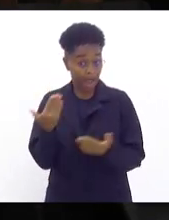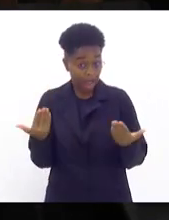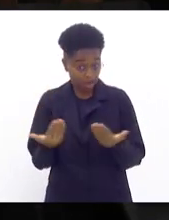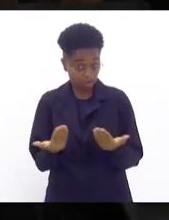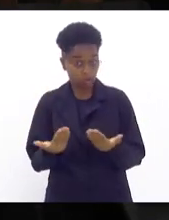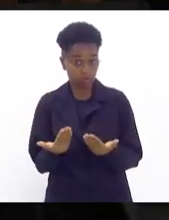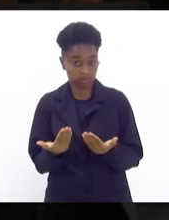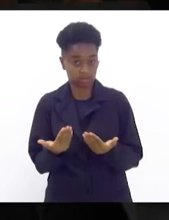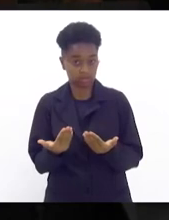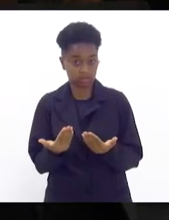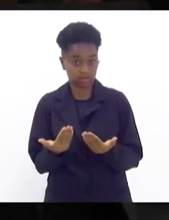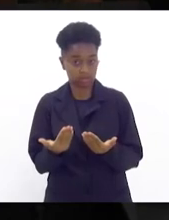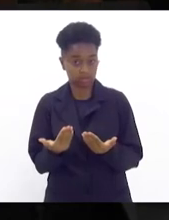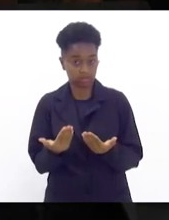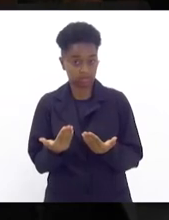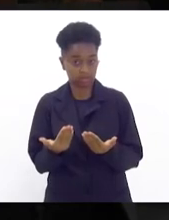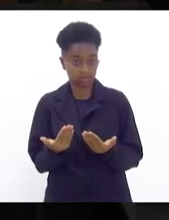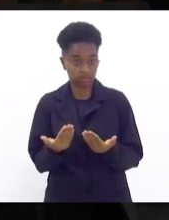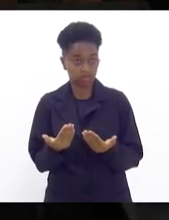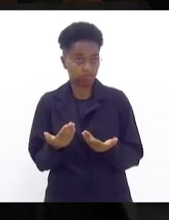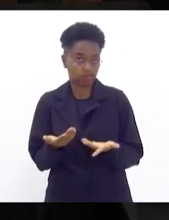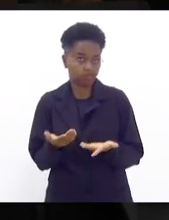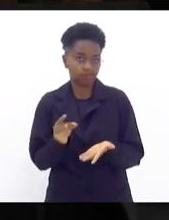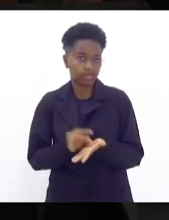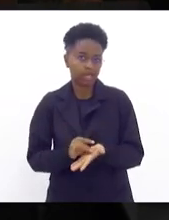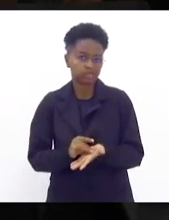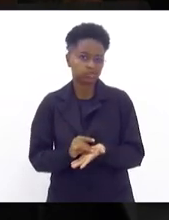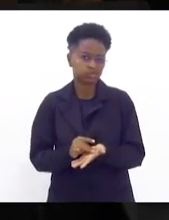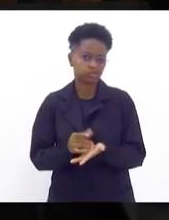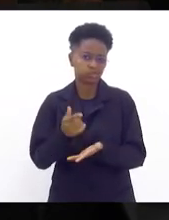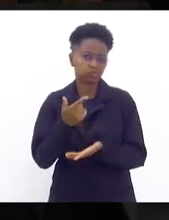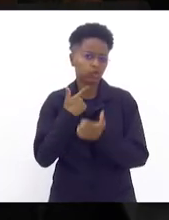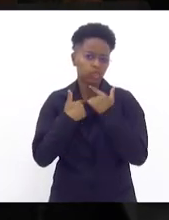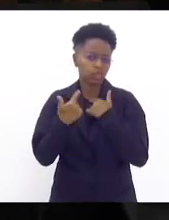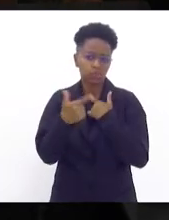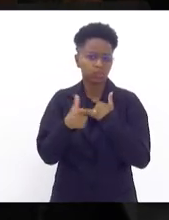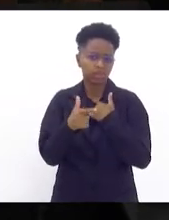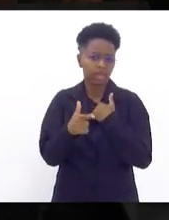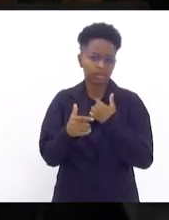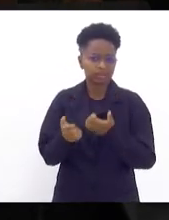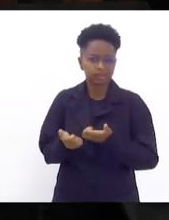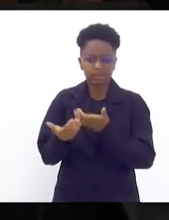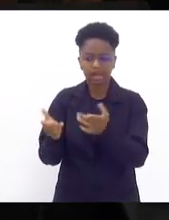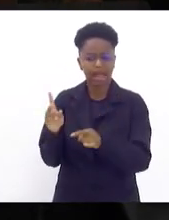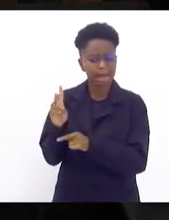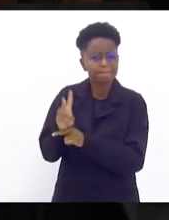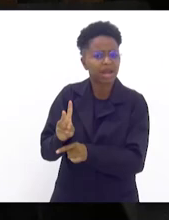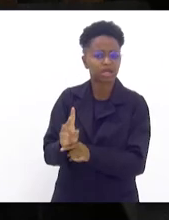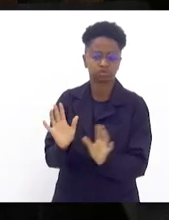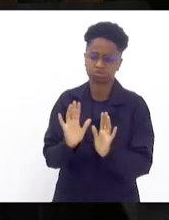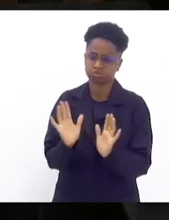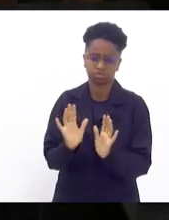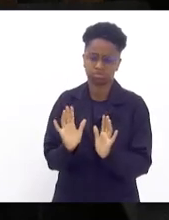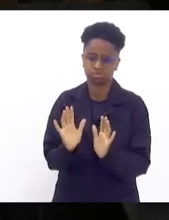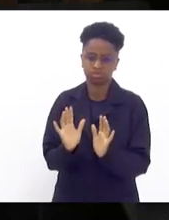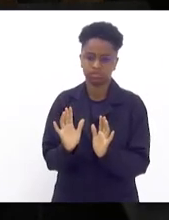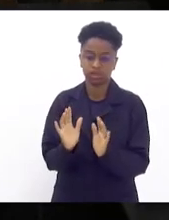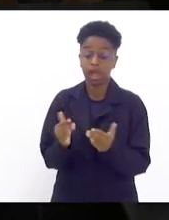momento, eles não estão querendo conceder mais empréstimos. Eles estão querendo